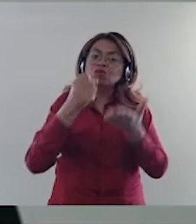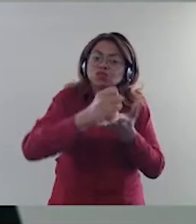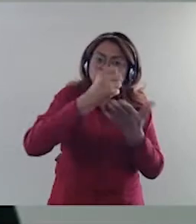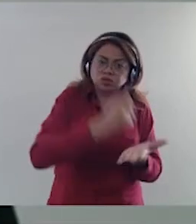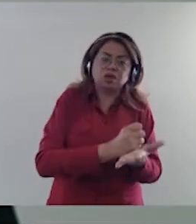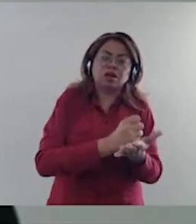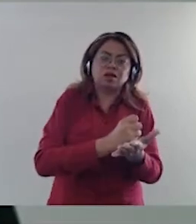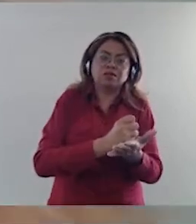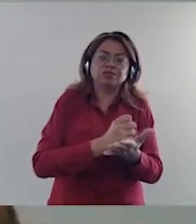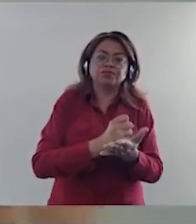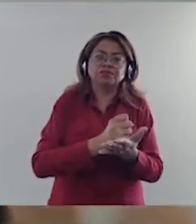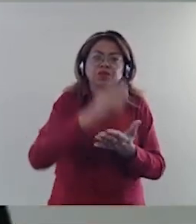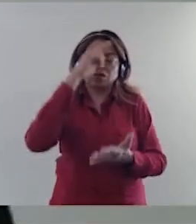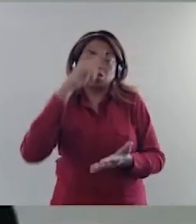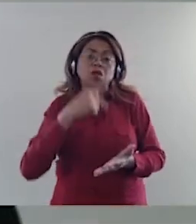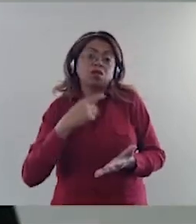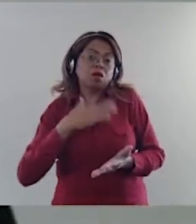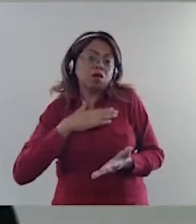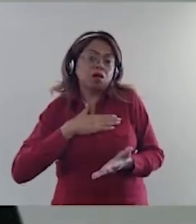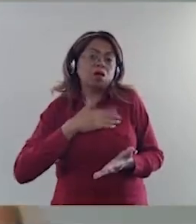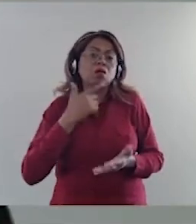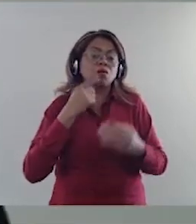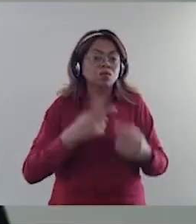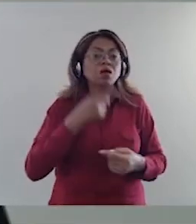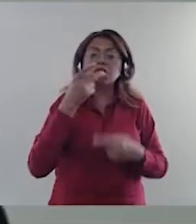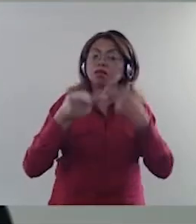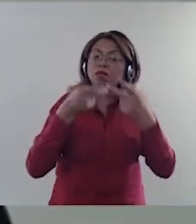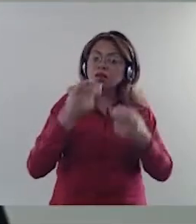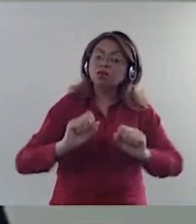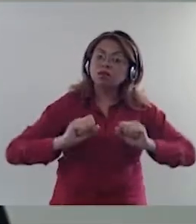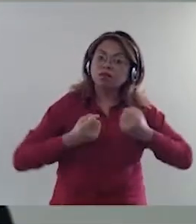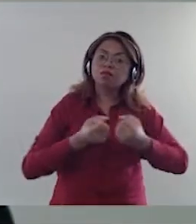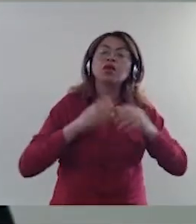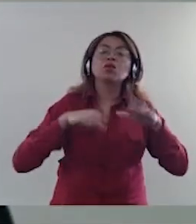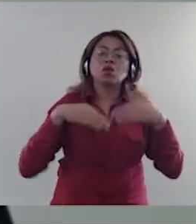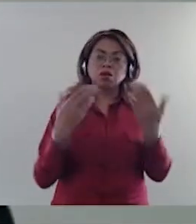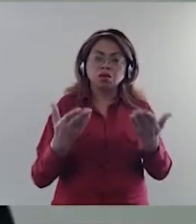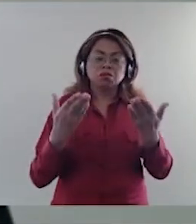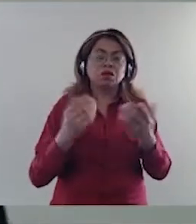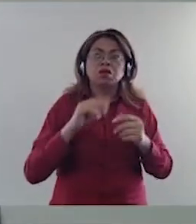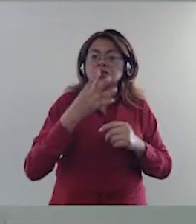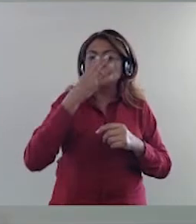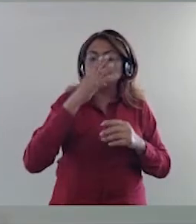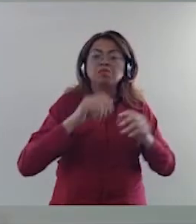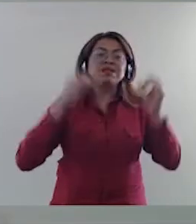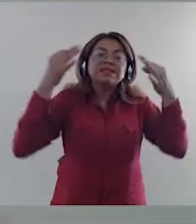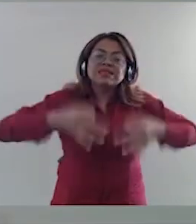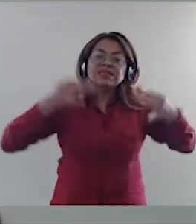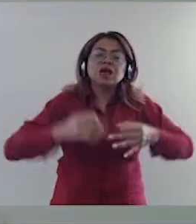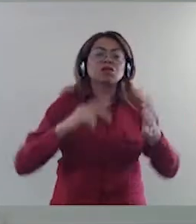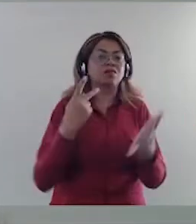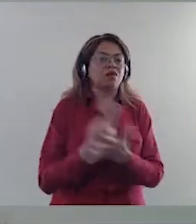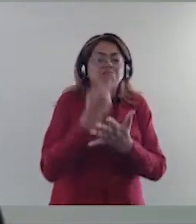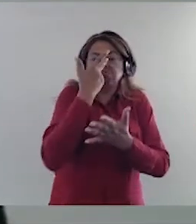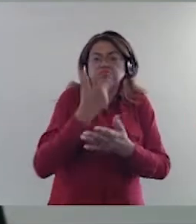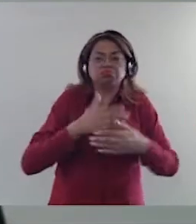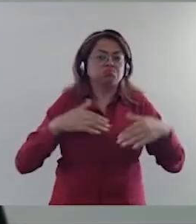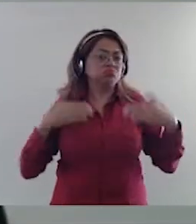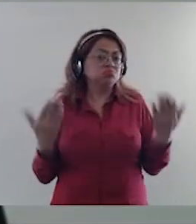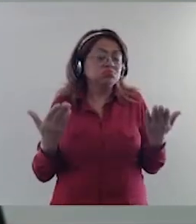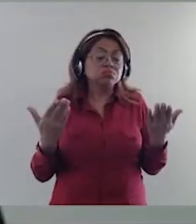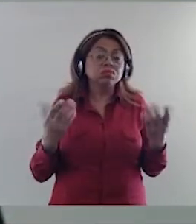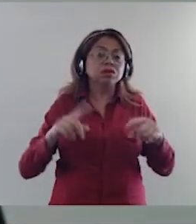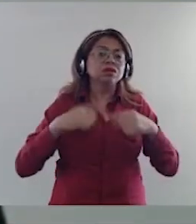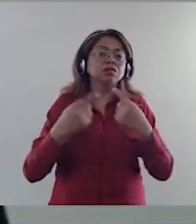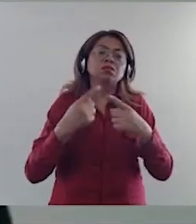Para mim, eu sempre sustentei isso, a imprevisão é acidental. A referência que o artigo